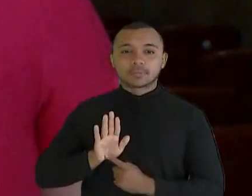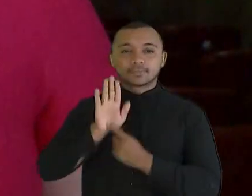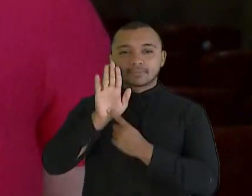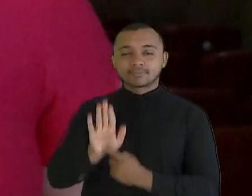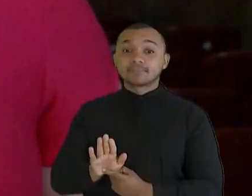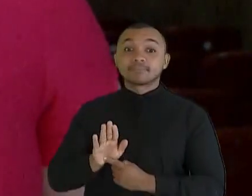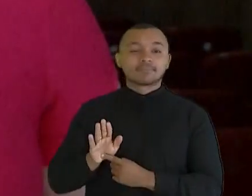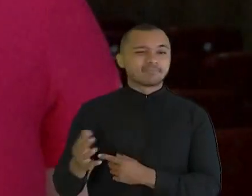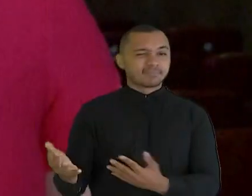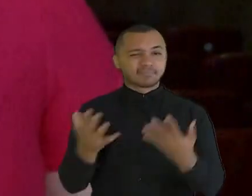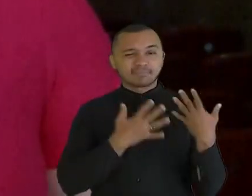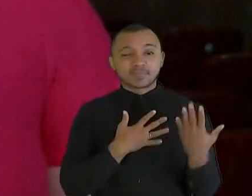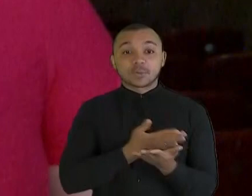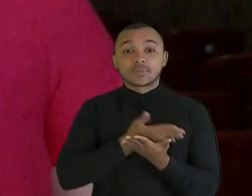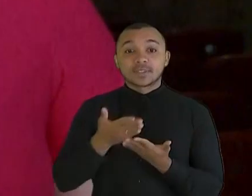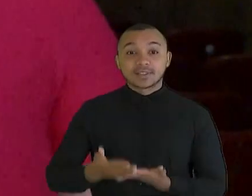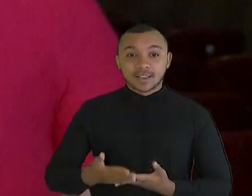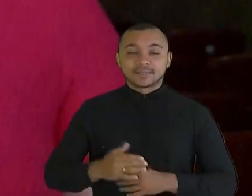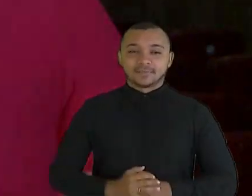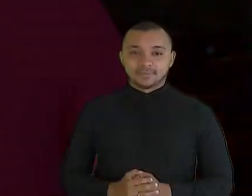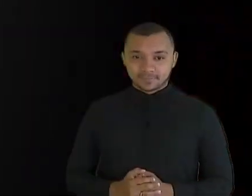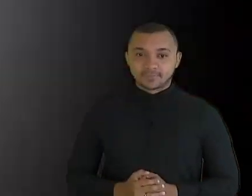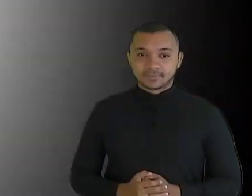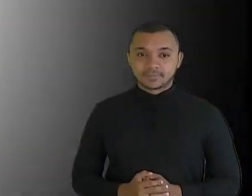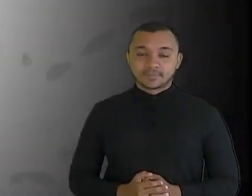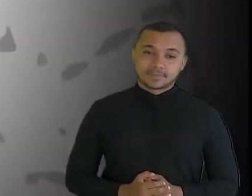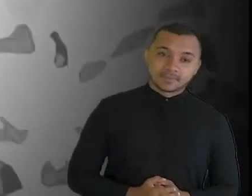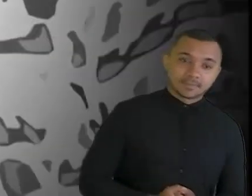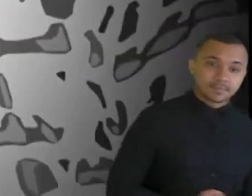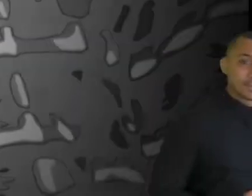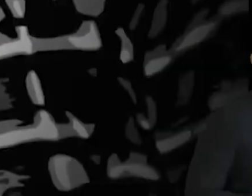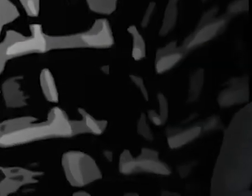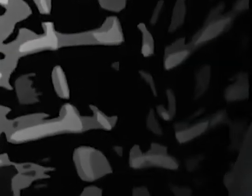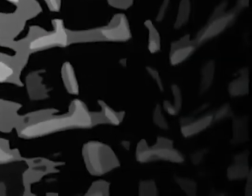fica com a gente, o Em Cena começa agora!